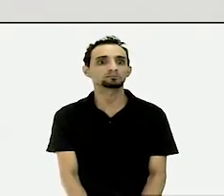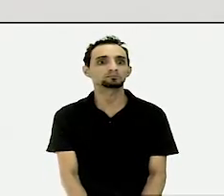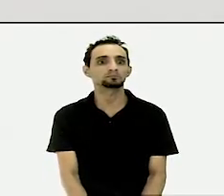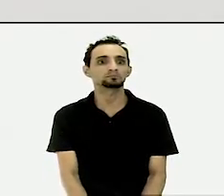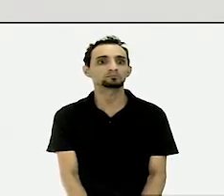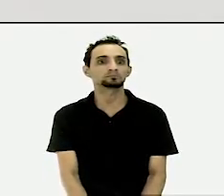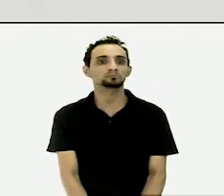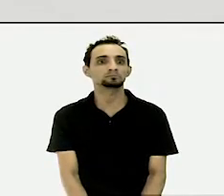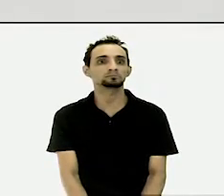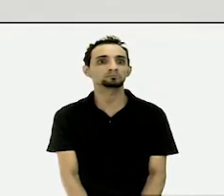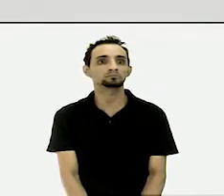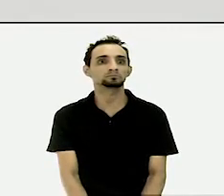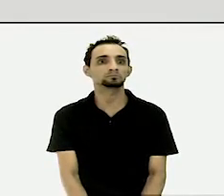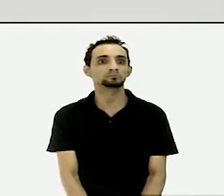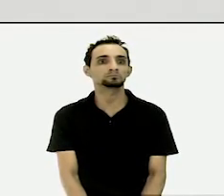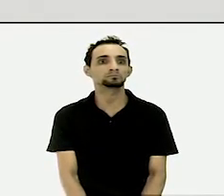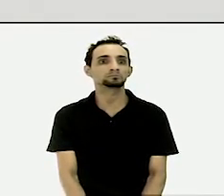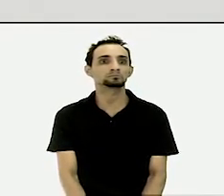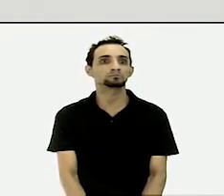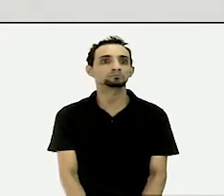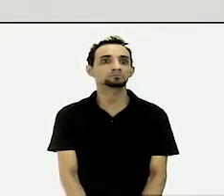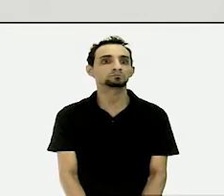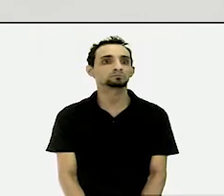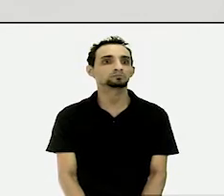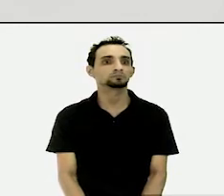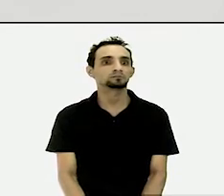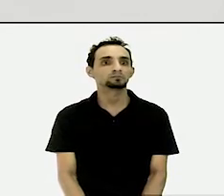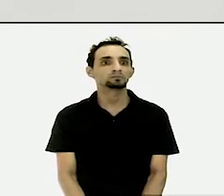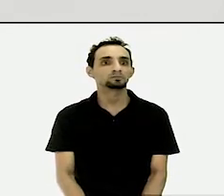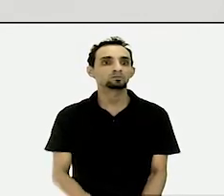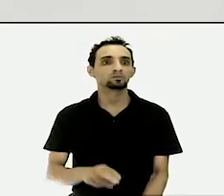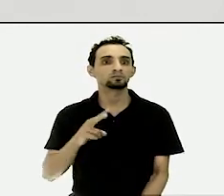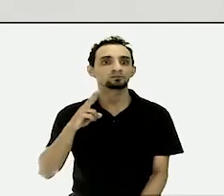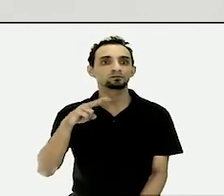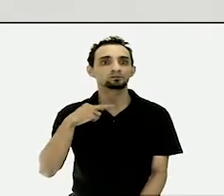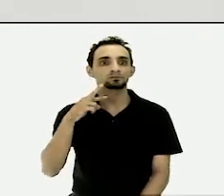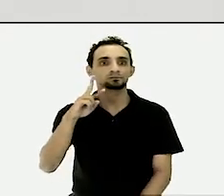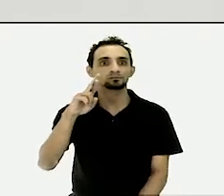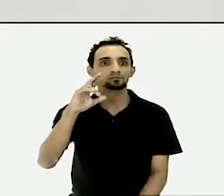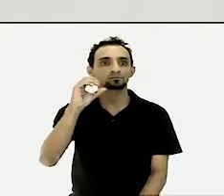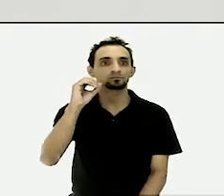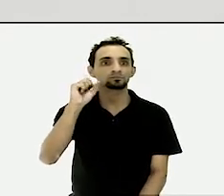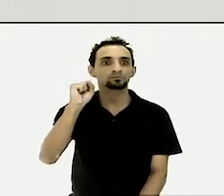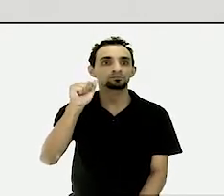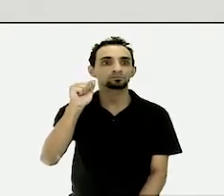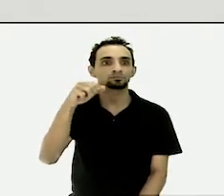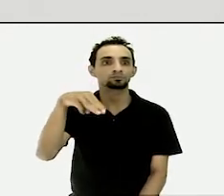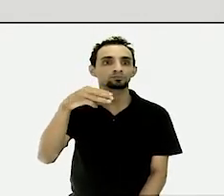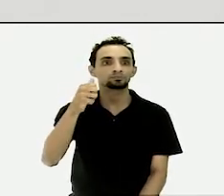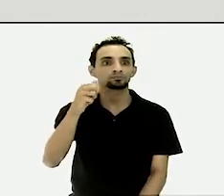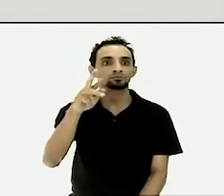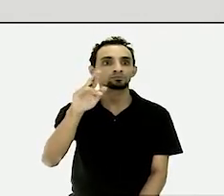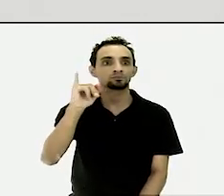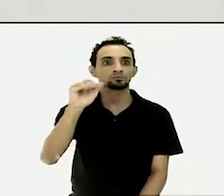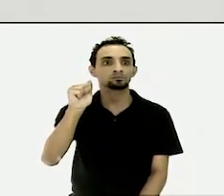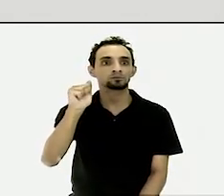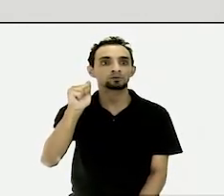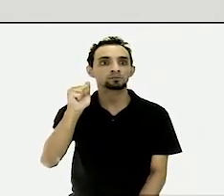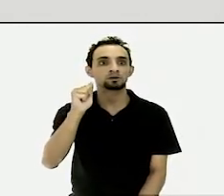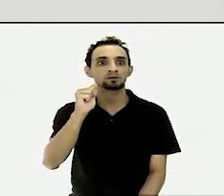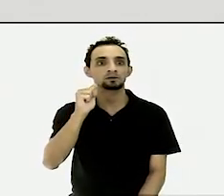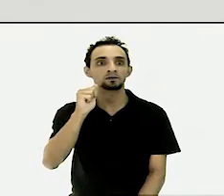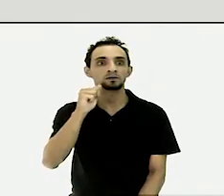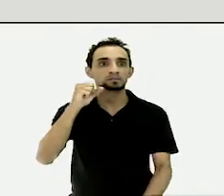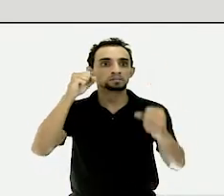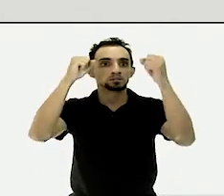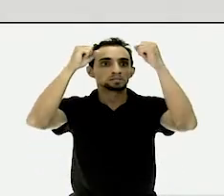banho, jogando aguinha assim na cabeça, afogou com o banhinho. Gente, pensa no negócio assim, que durou uma vida. Para